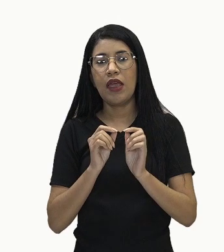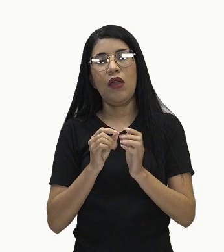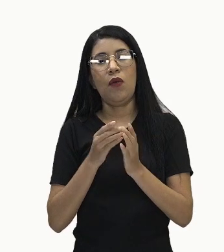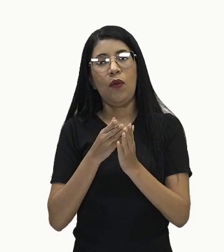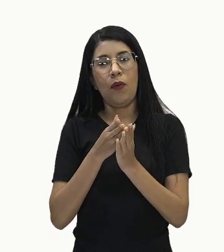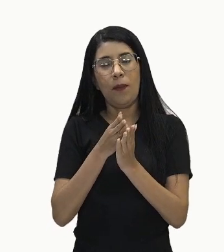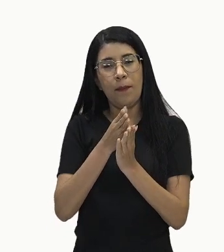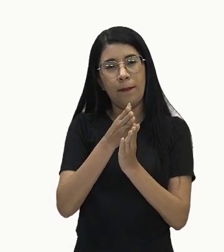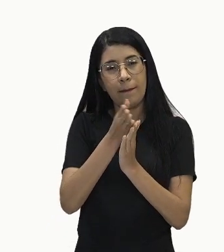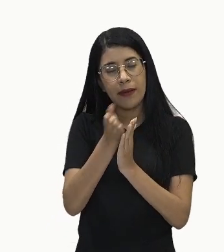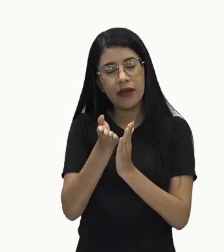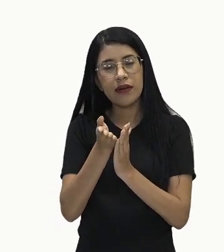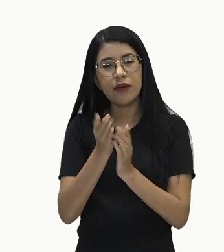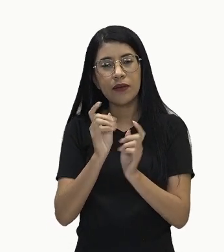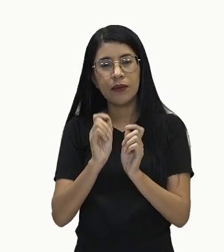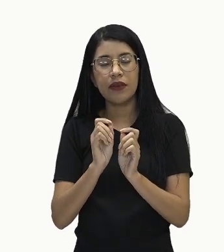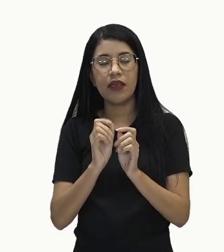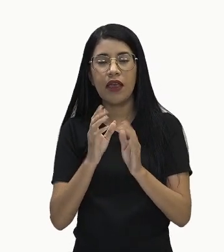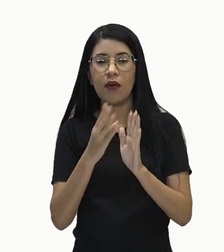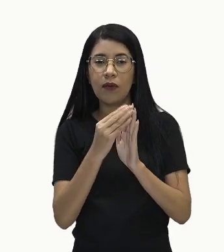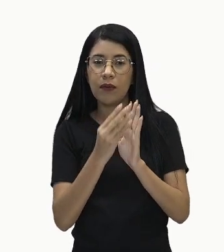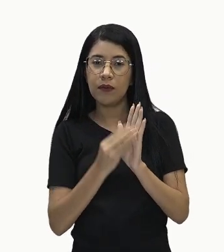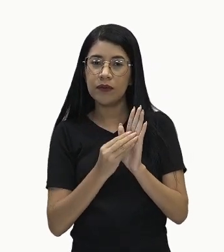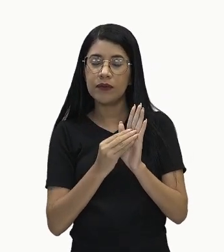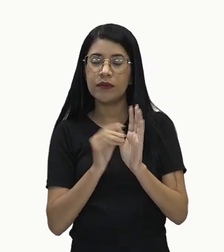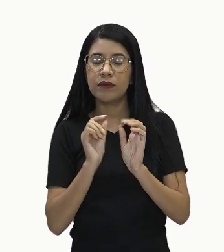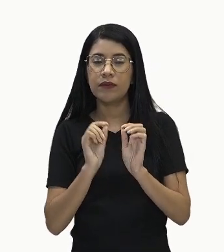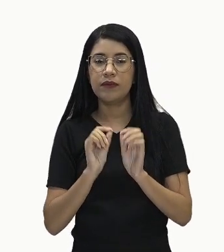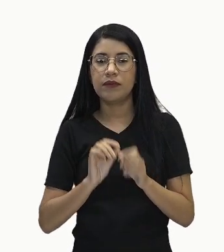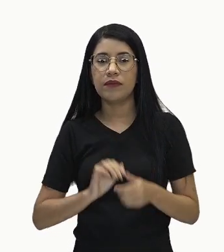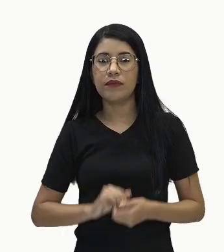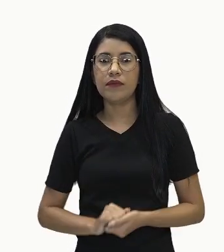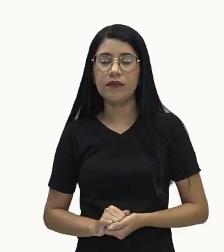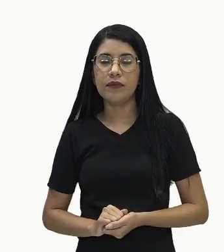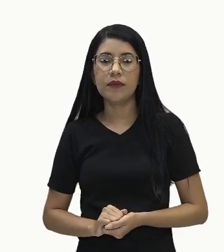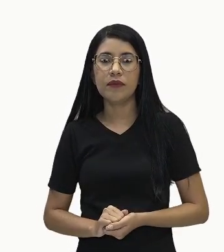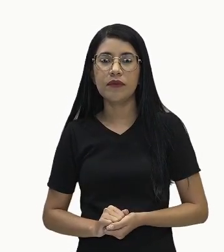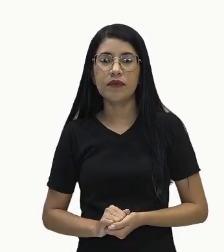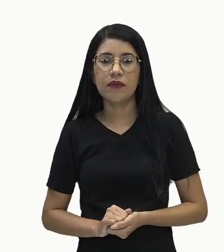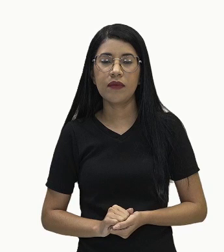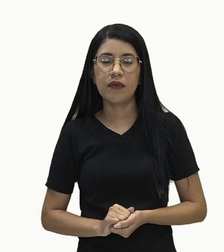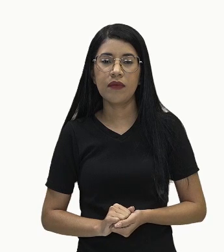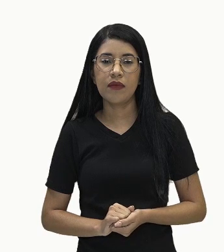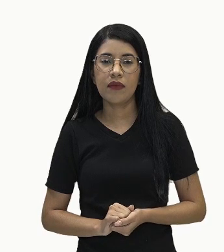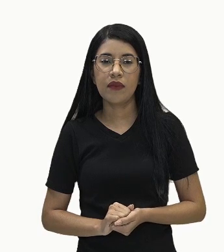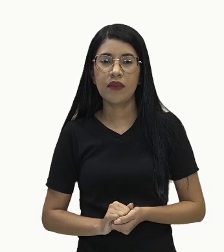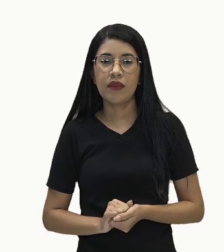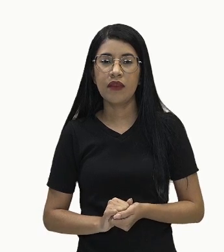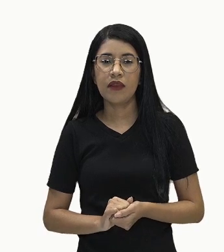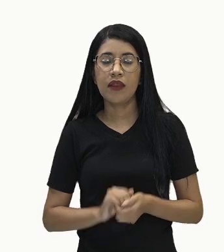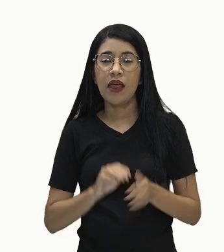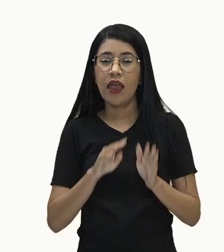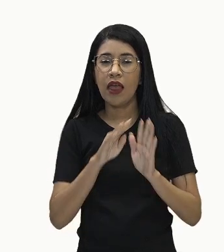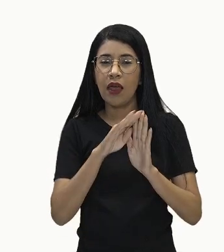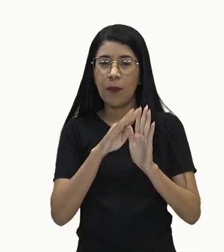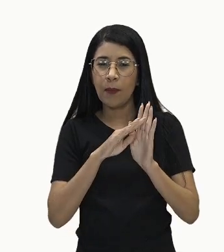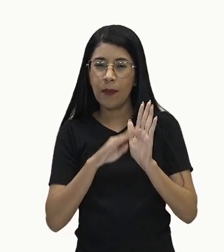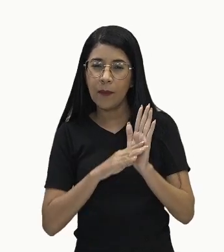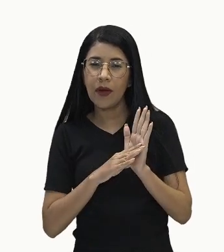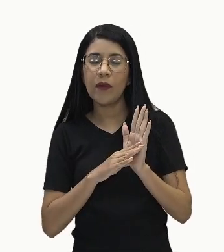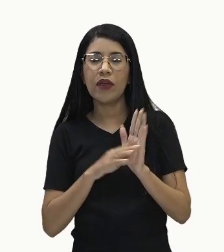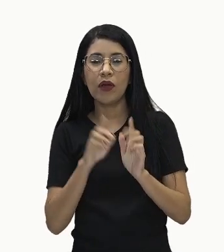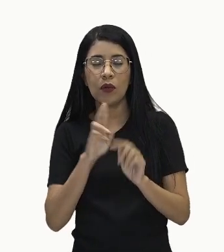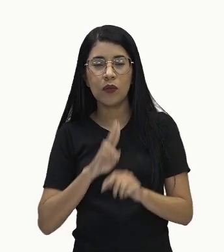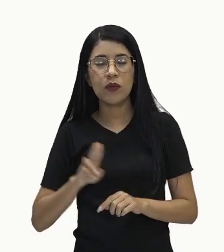Dando início aqui ao nosso conteúdo, de desvio padrão, vamos à sua